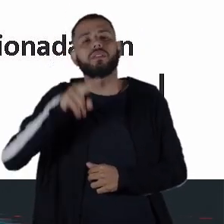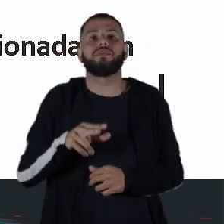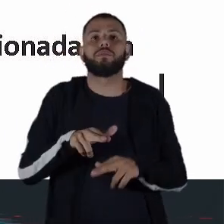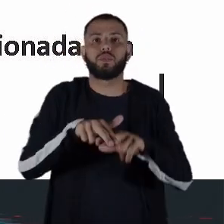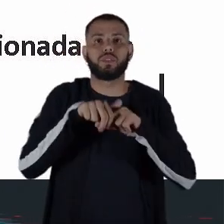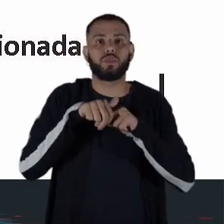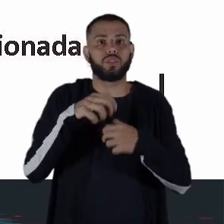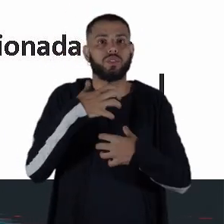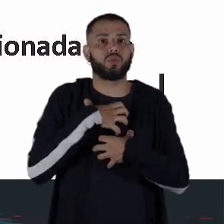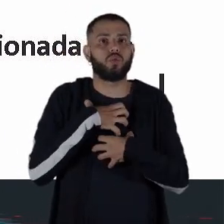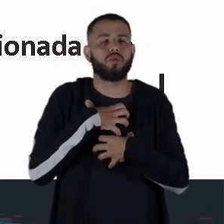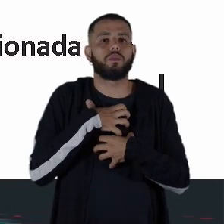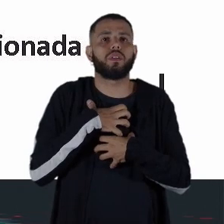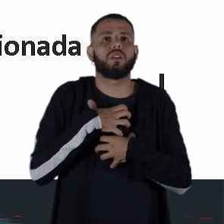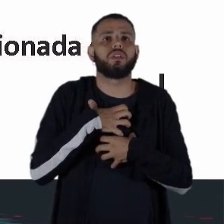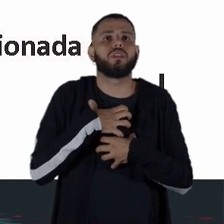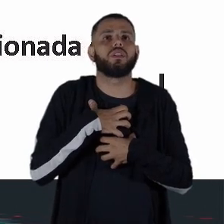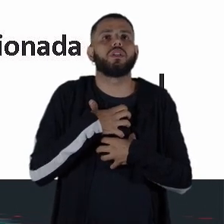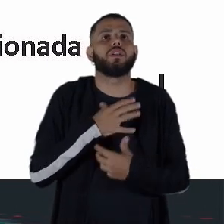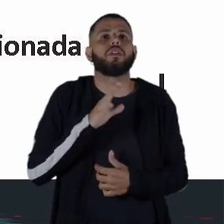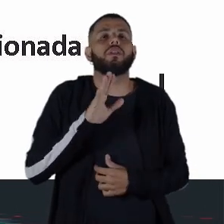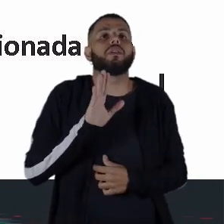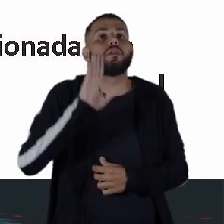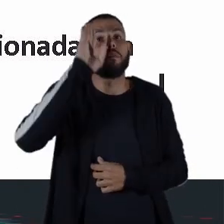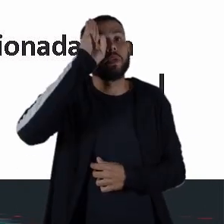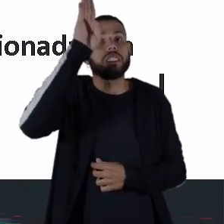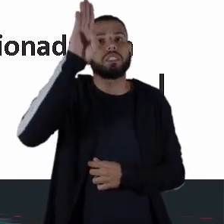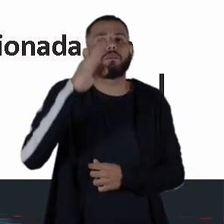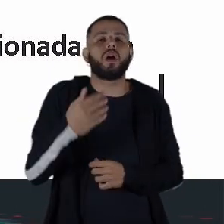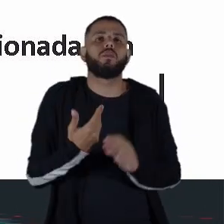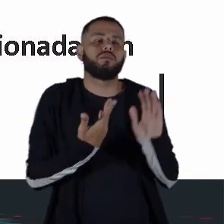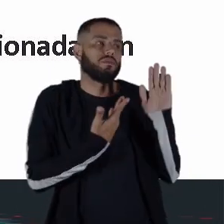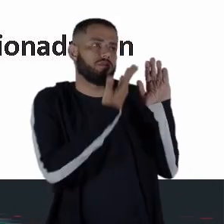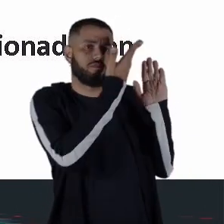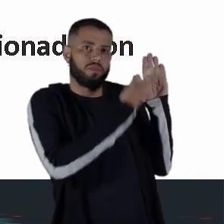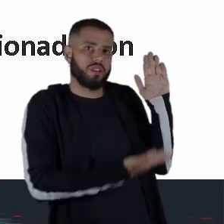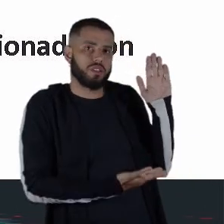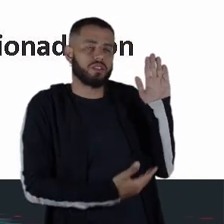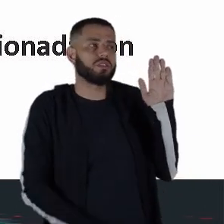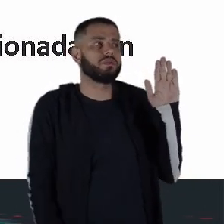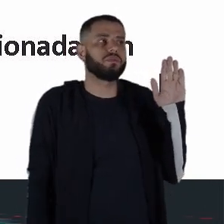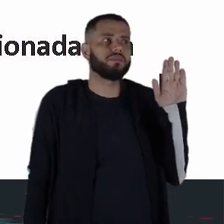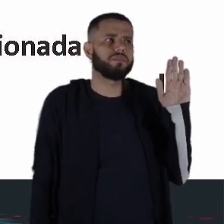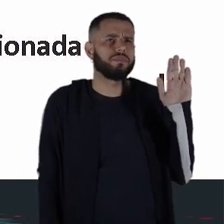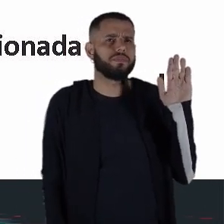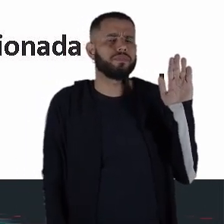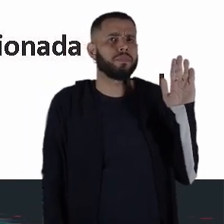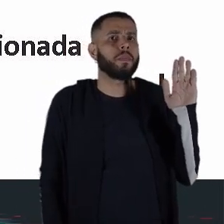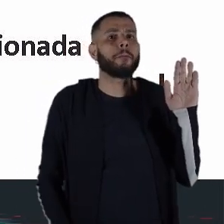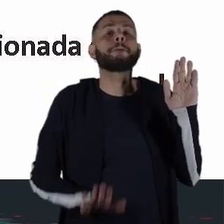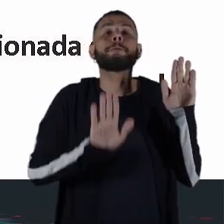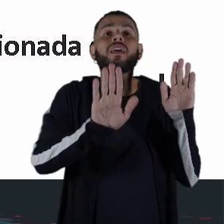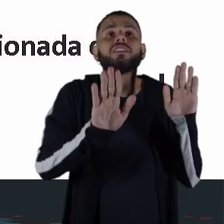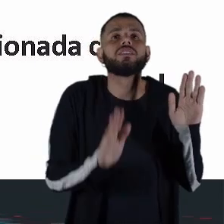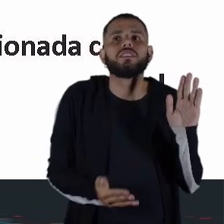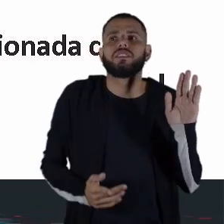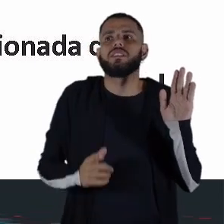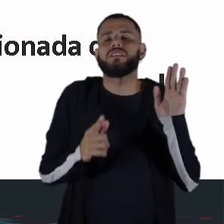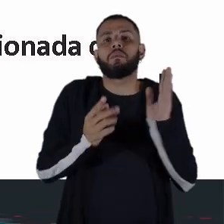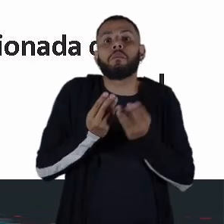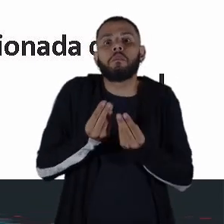sintomas mais típicos são esses. E vão perdendo as funções, é